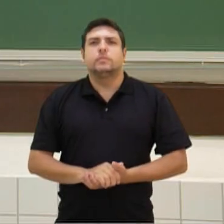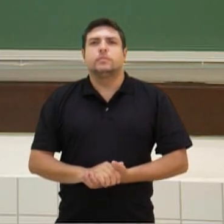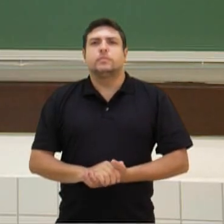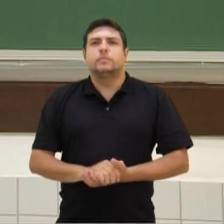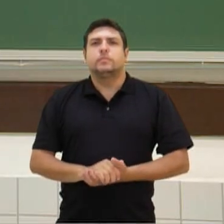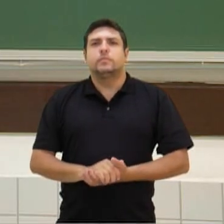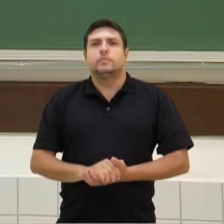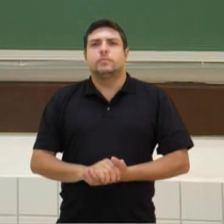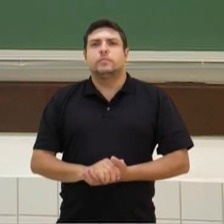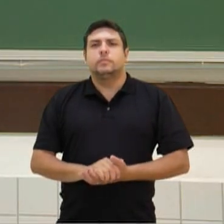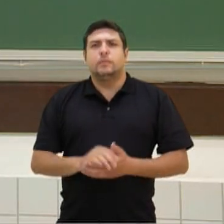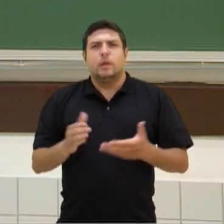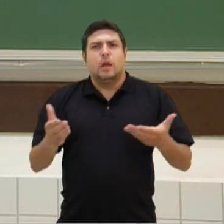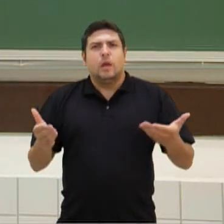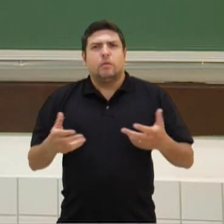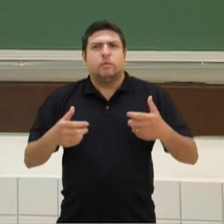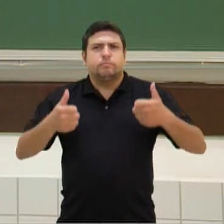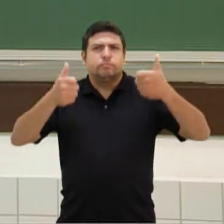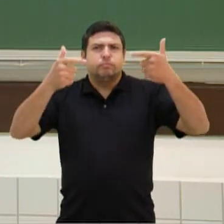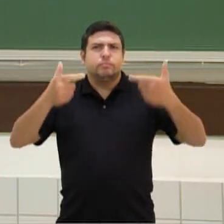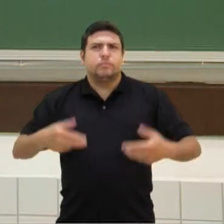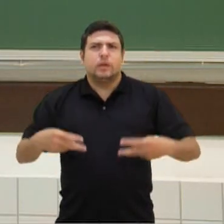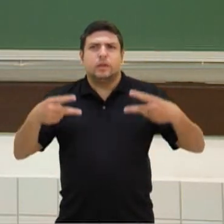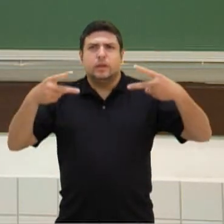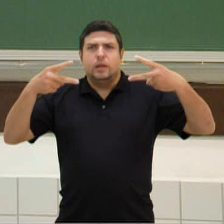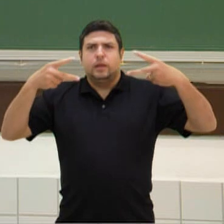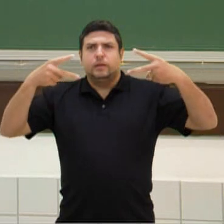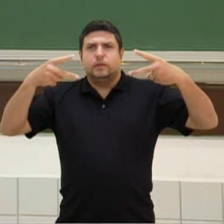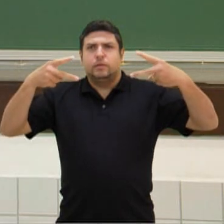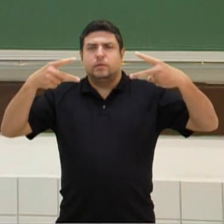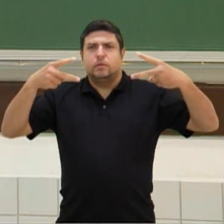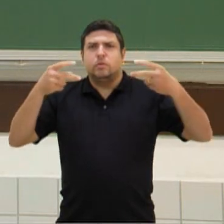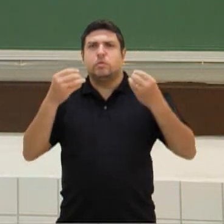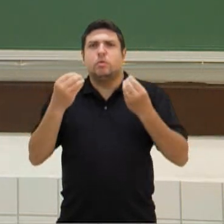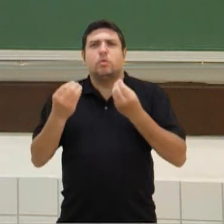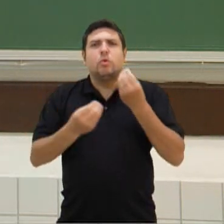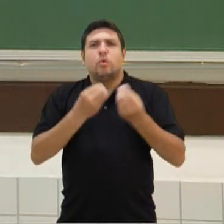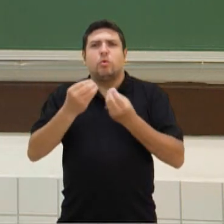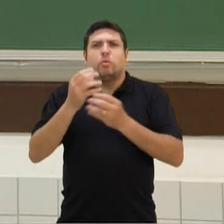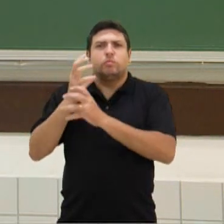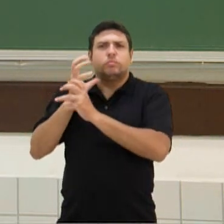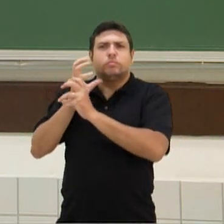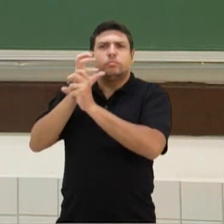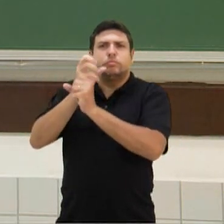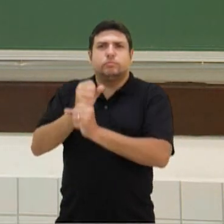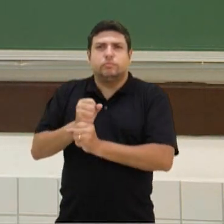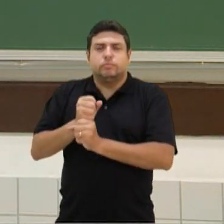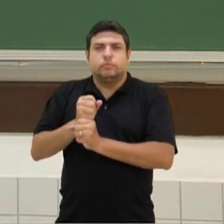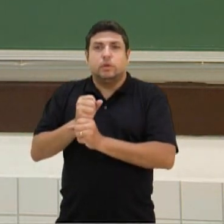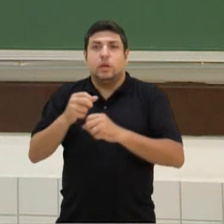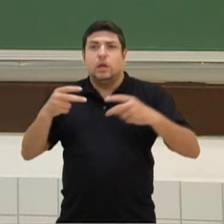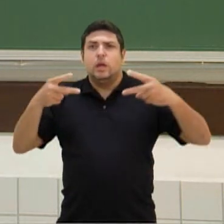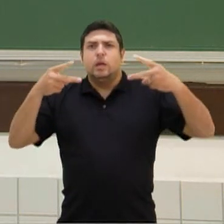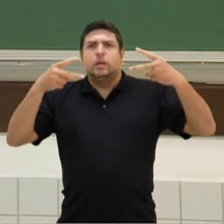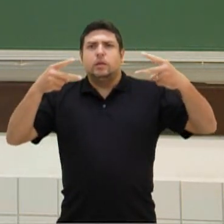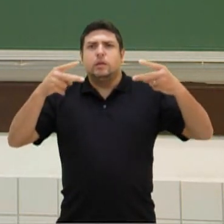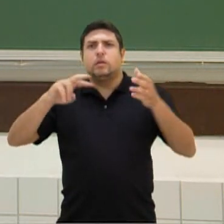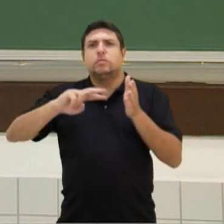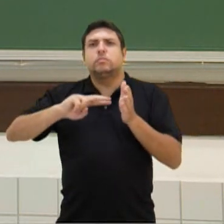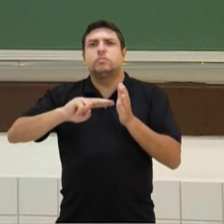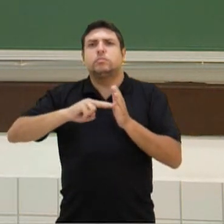Falando um pouquinho das inequações, aquela retomada, né? Então vamos relembrar. Inequação representa